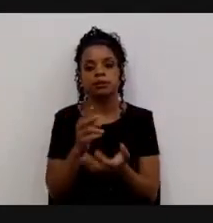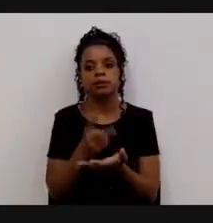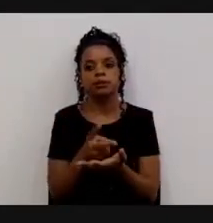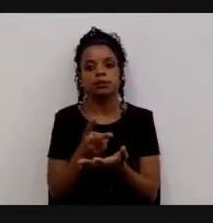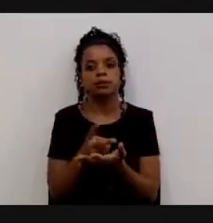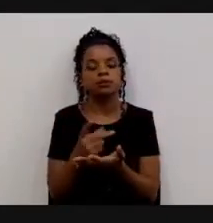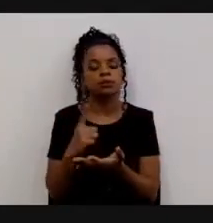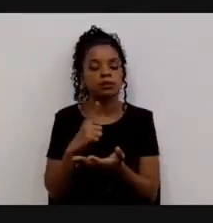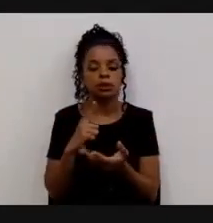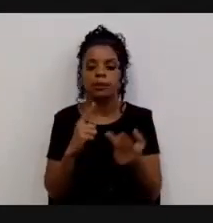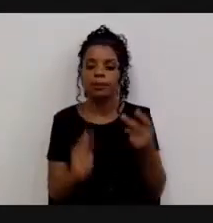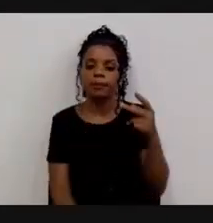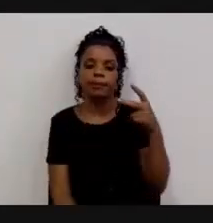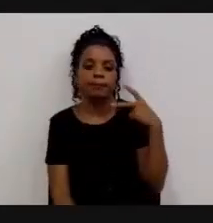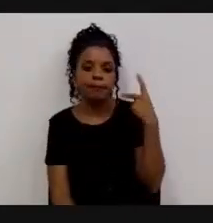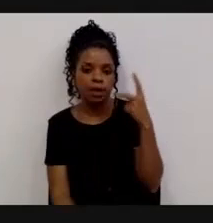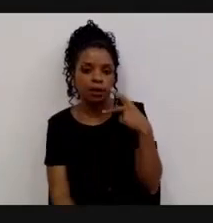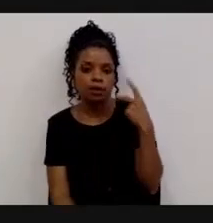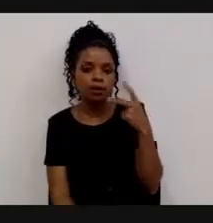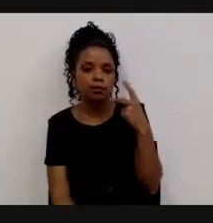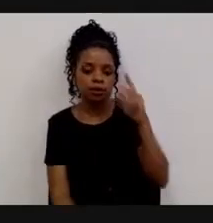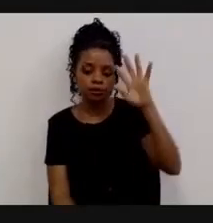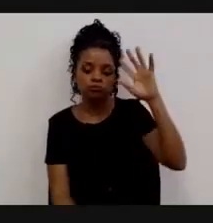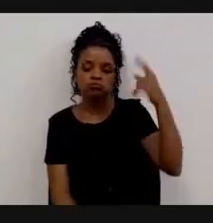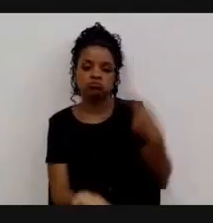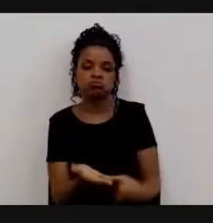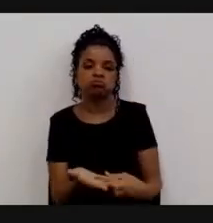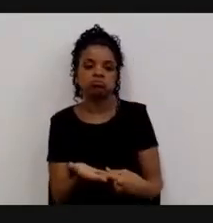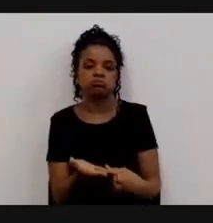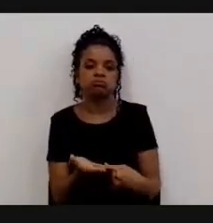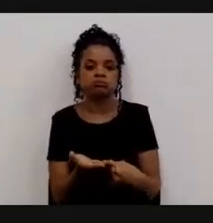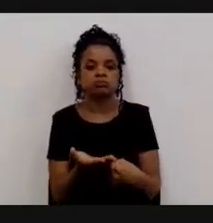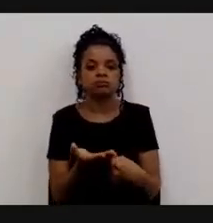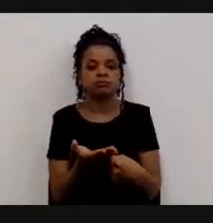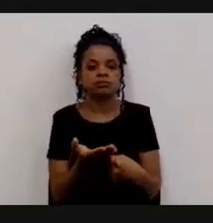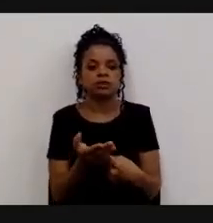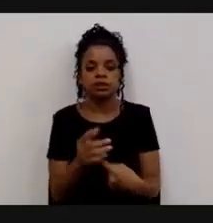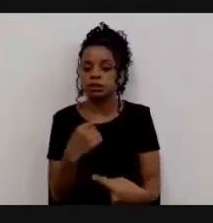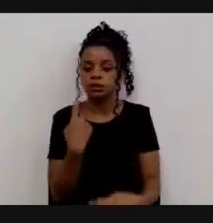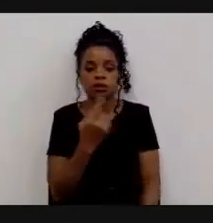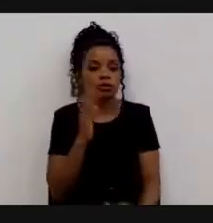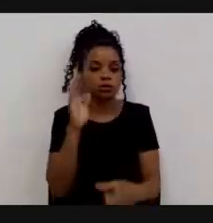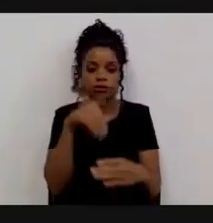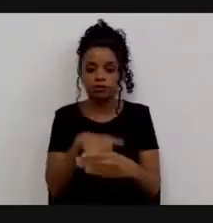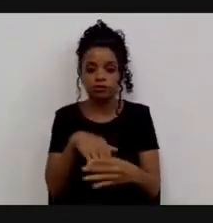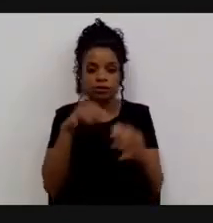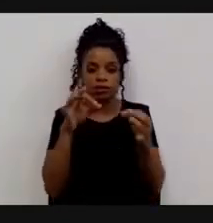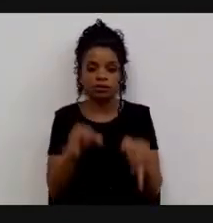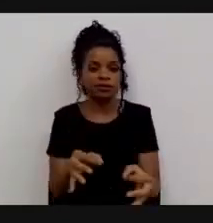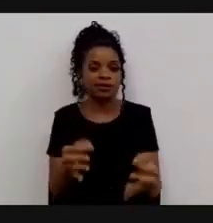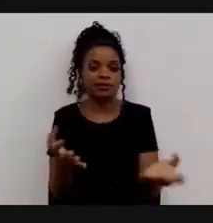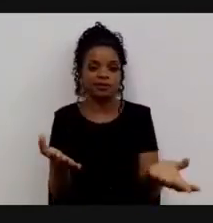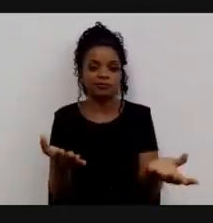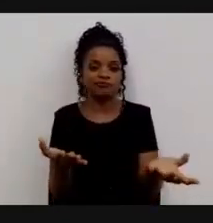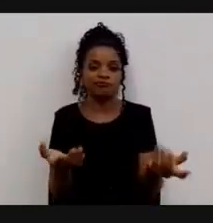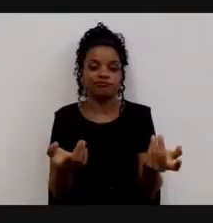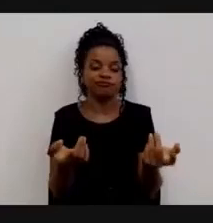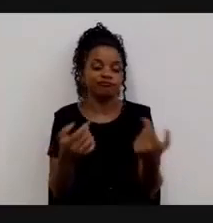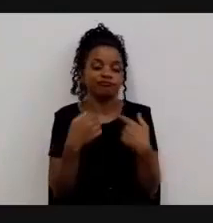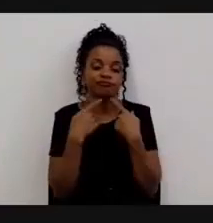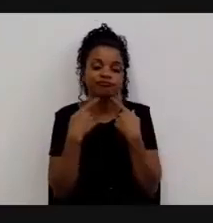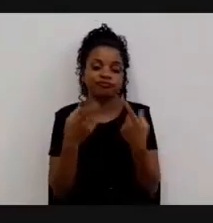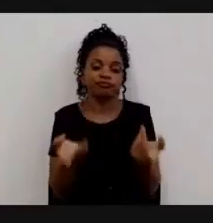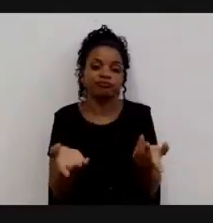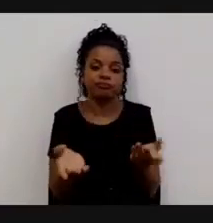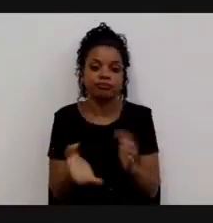vai estar na mão do parlamentar, que é o tomador de decisão, né? E se a gente não votar direito, vai chegar lá, não vai fazer direito do mesmo